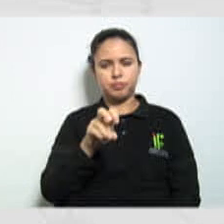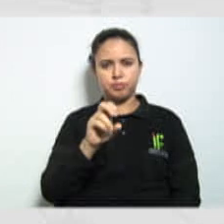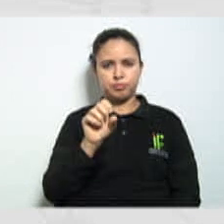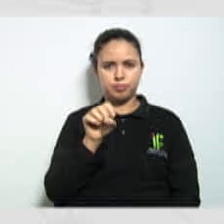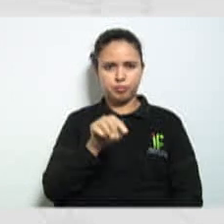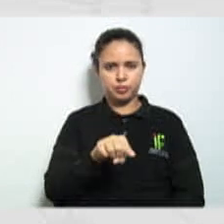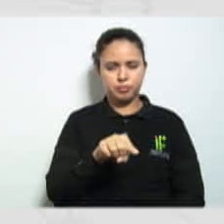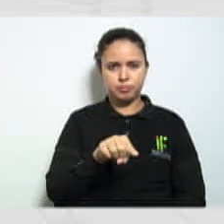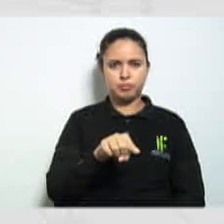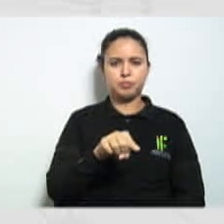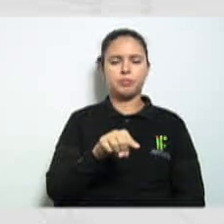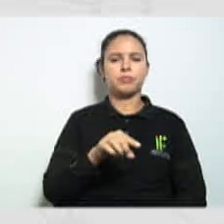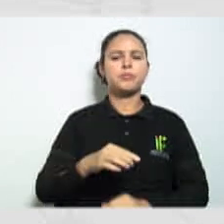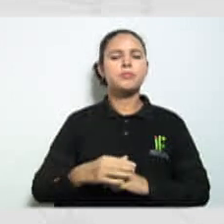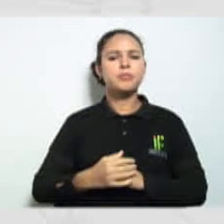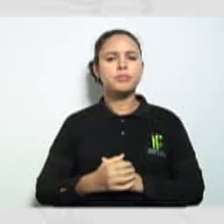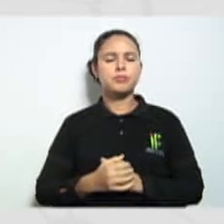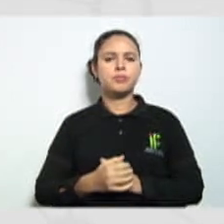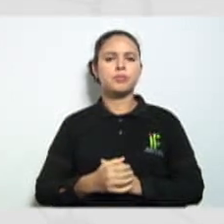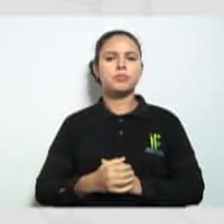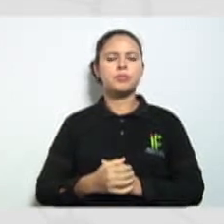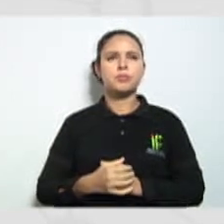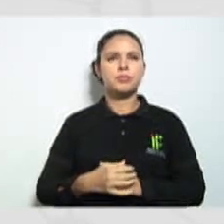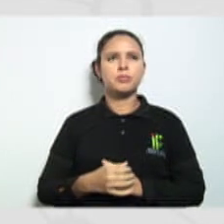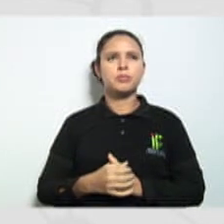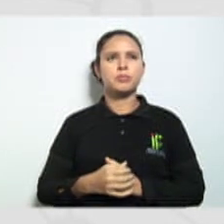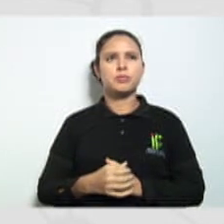25 mil reais.